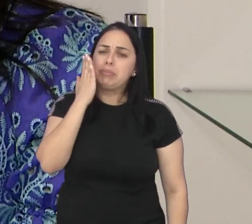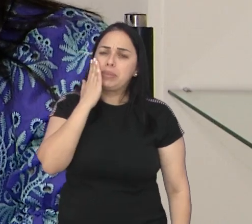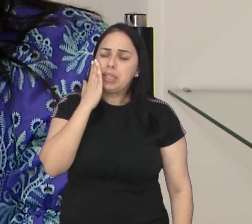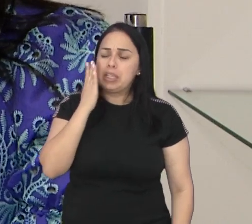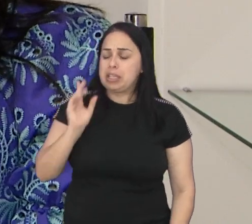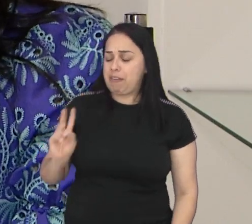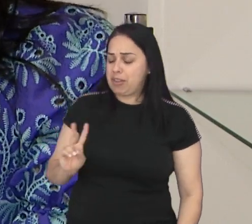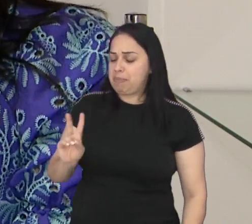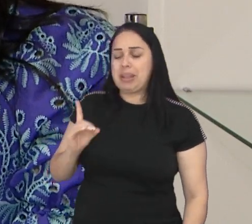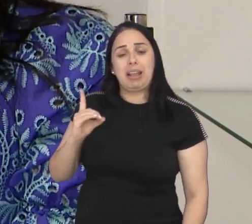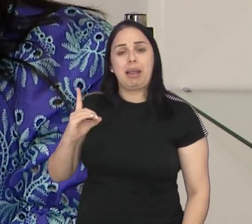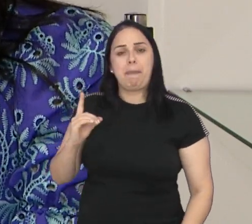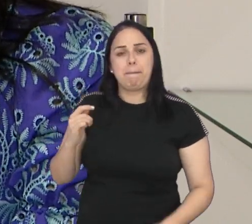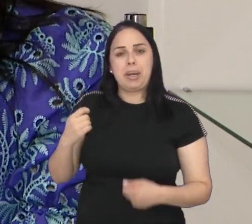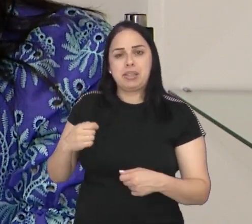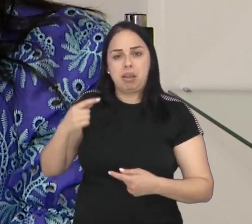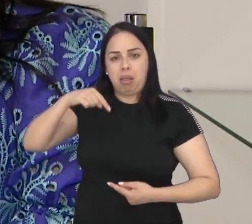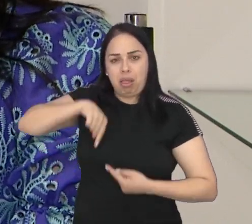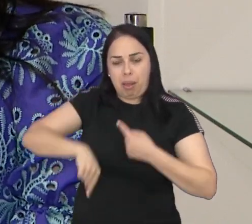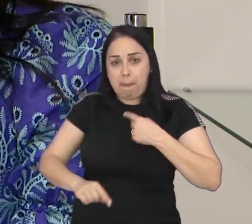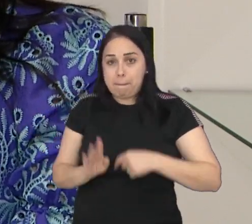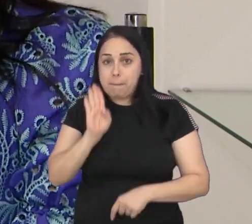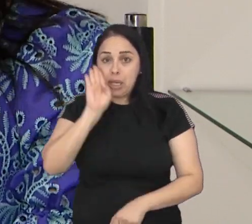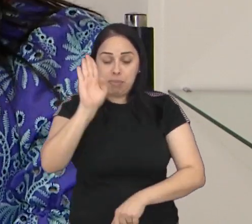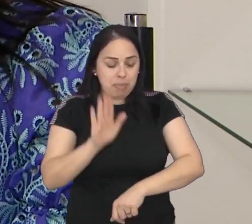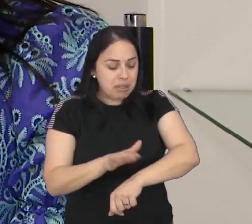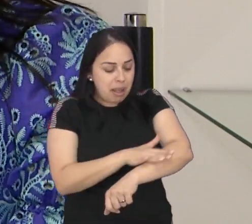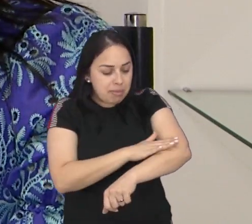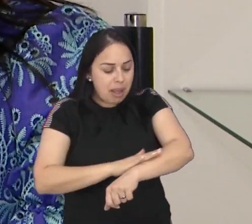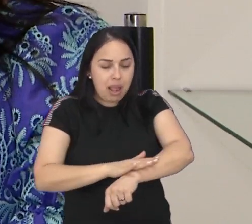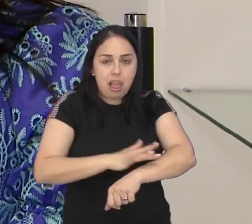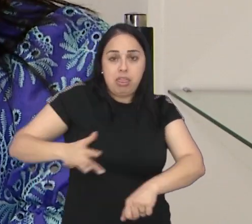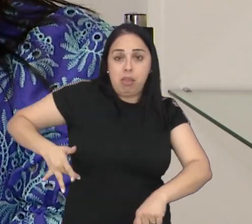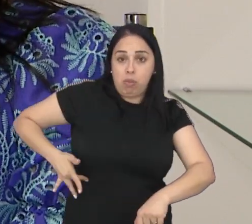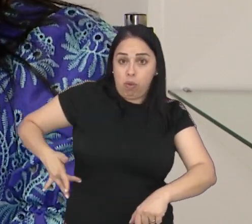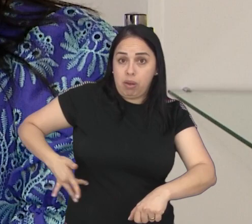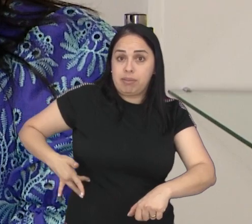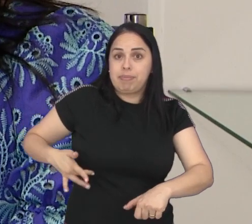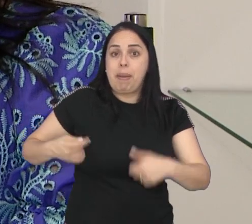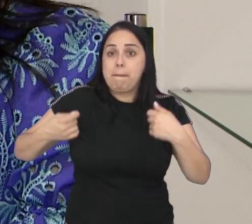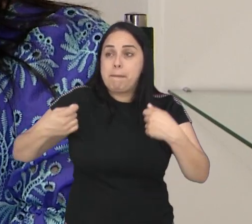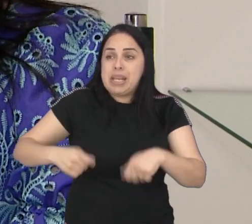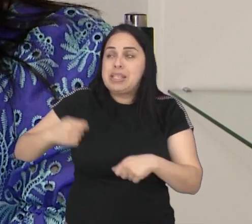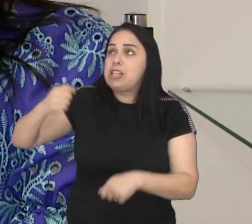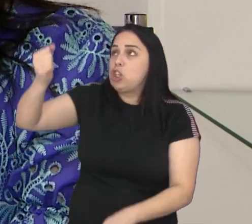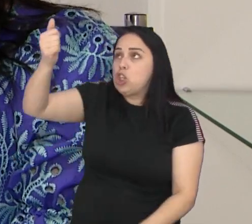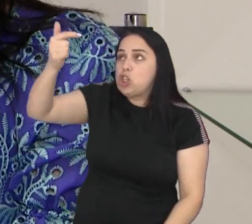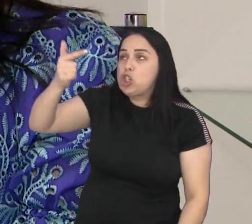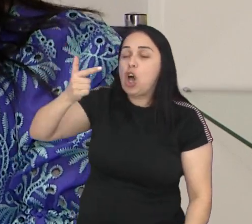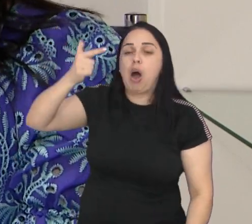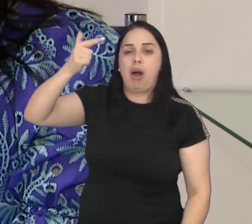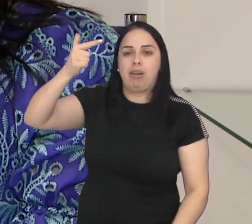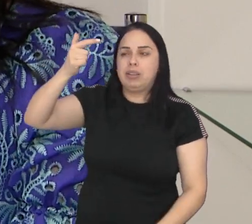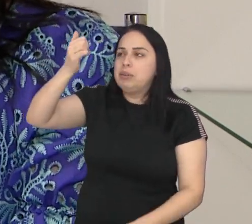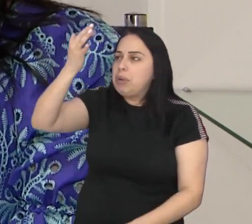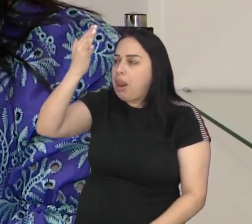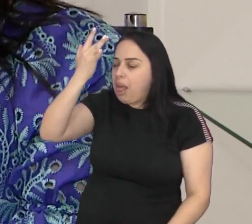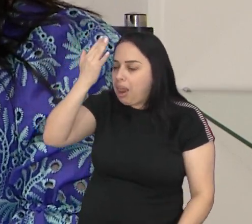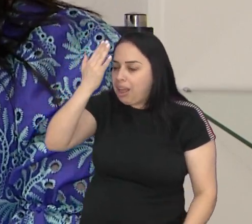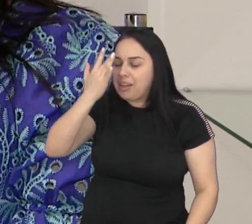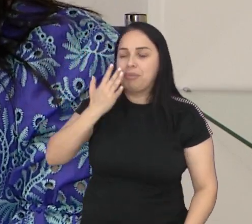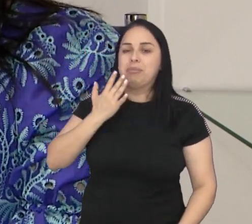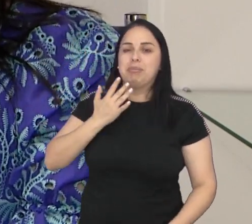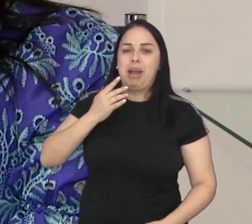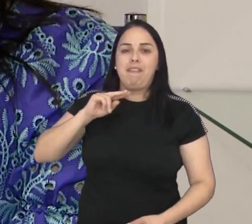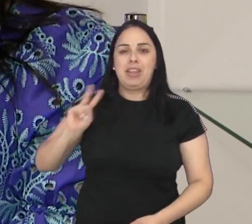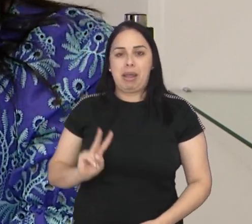vitamina D, para ela ser produzida, principalmente na pele e nos rins. Então, a gente precisa da radiação